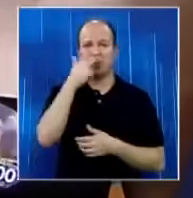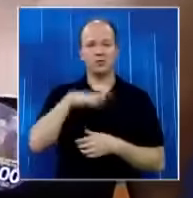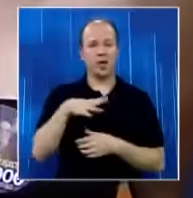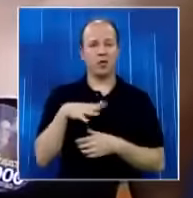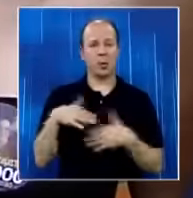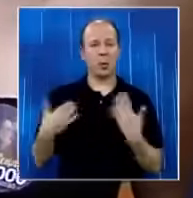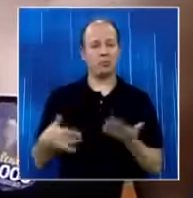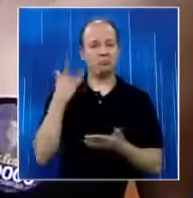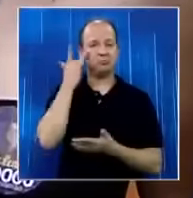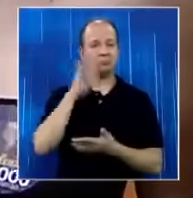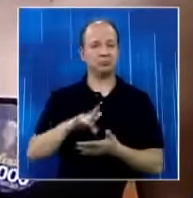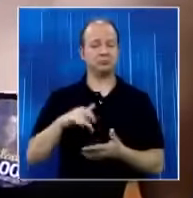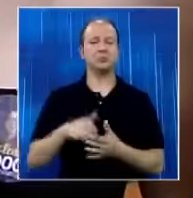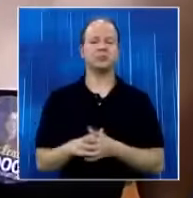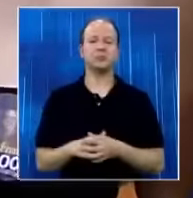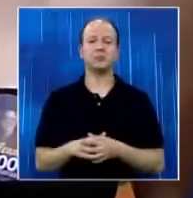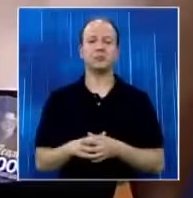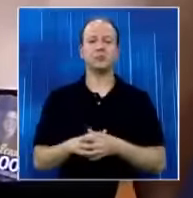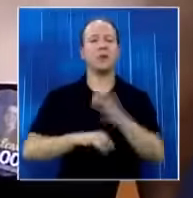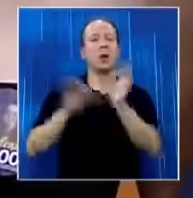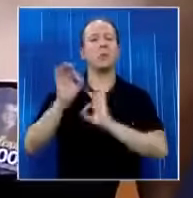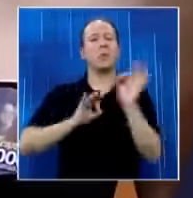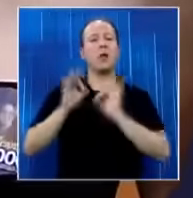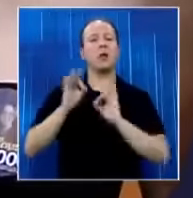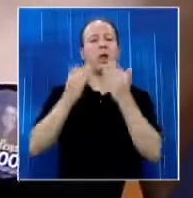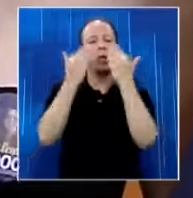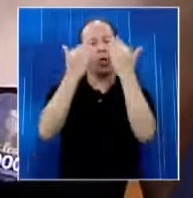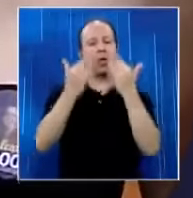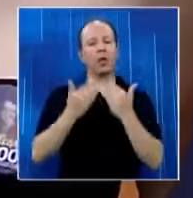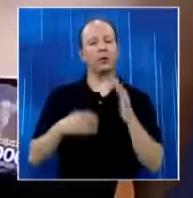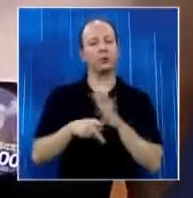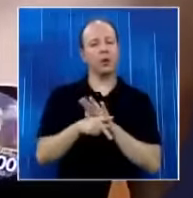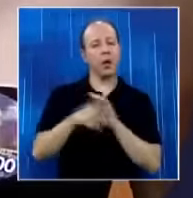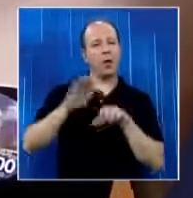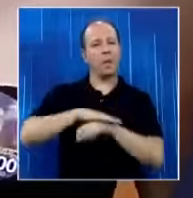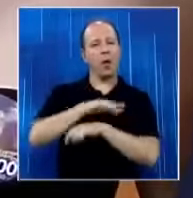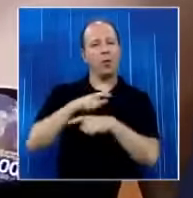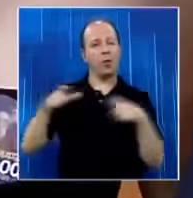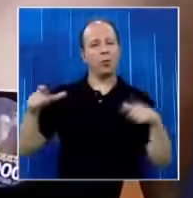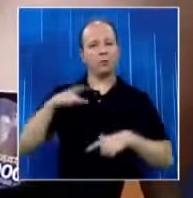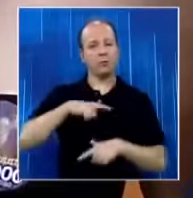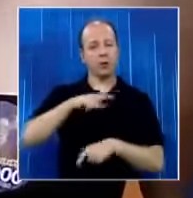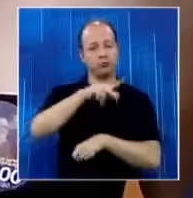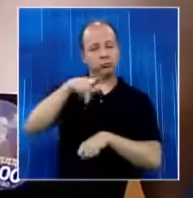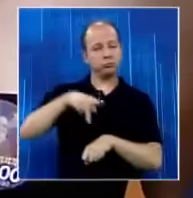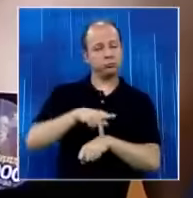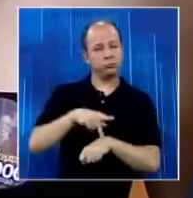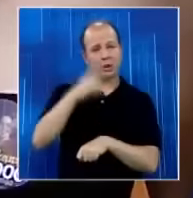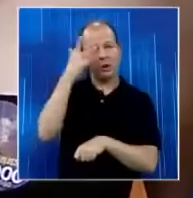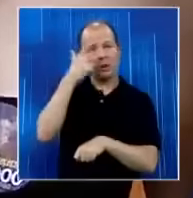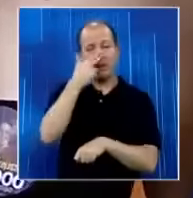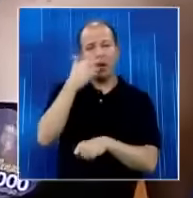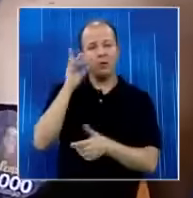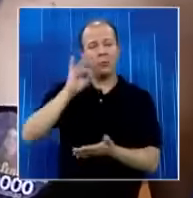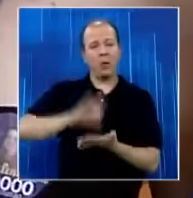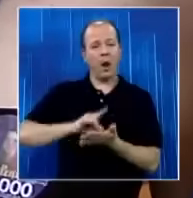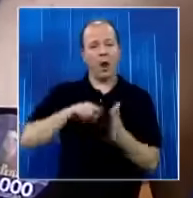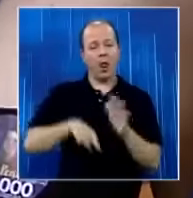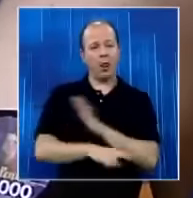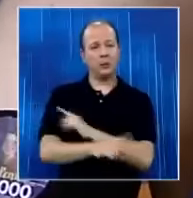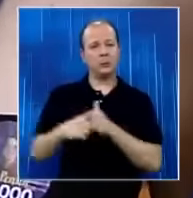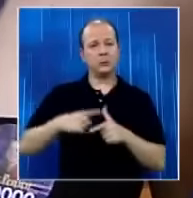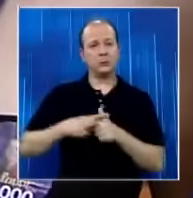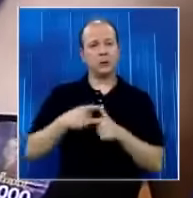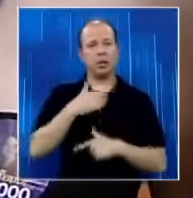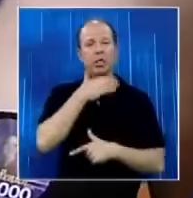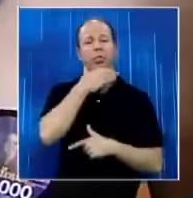tratando, qual é o projeto estratégico para a maior cidade do país. numa realidade de crise profunda